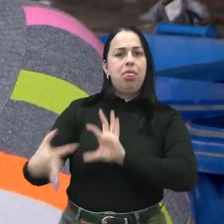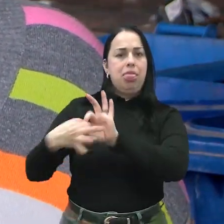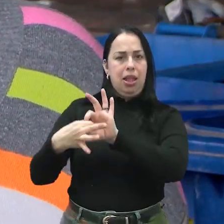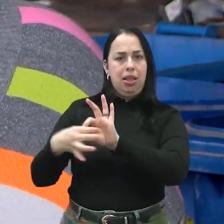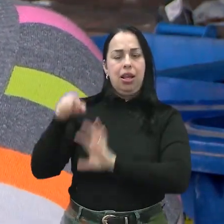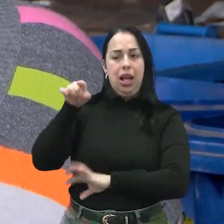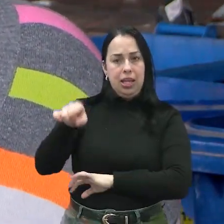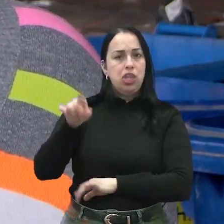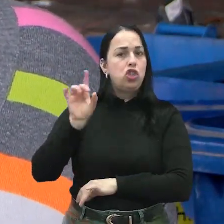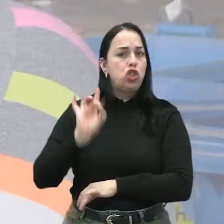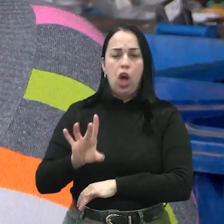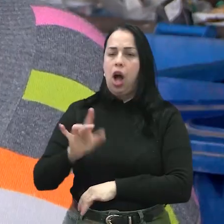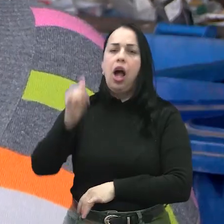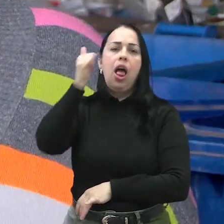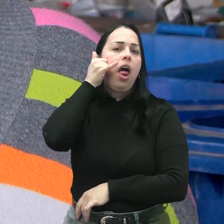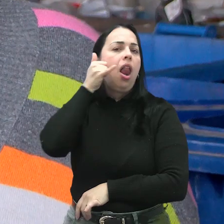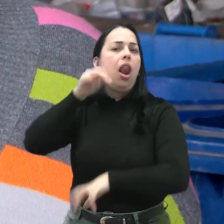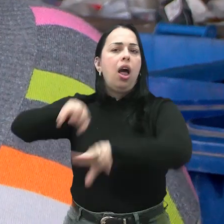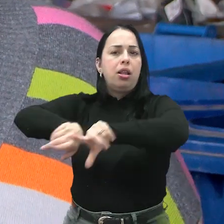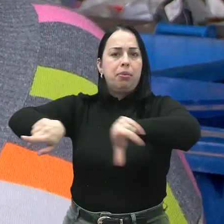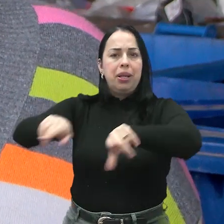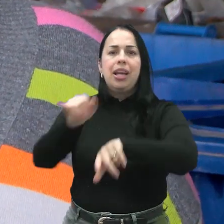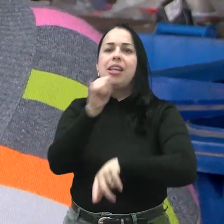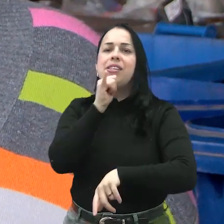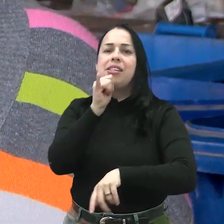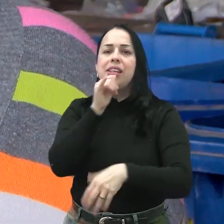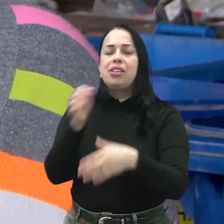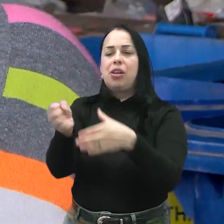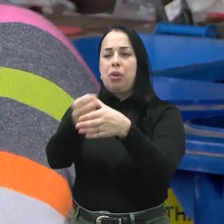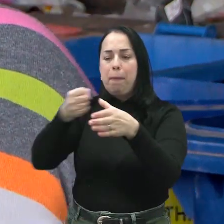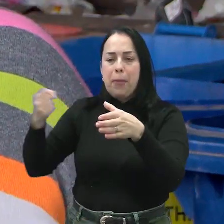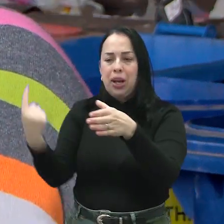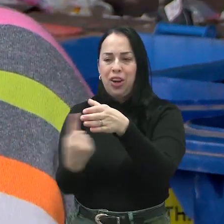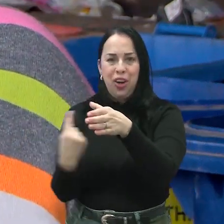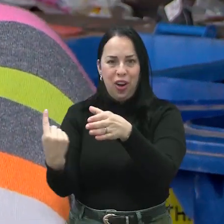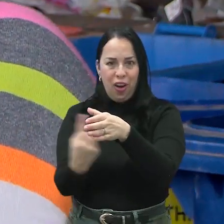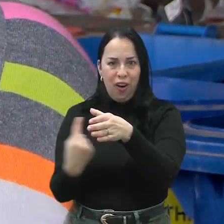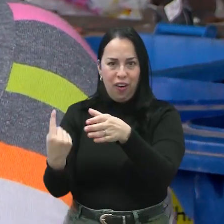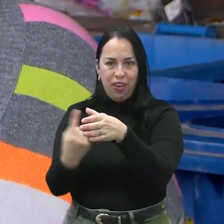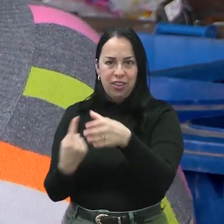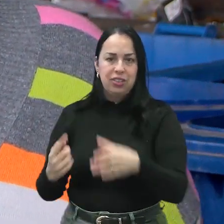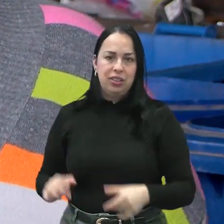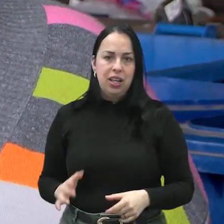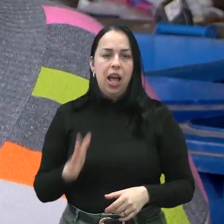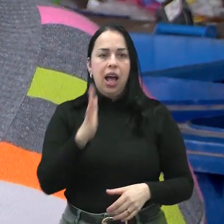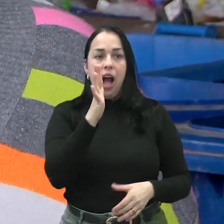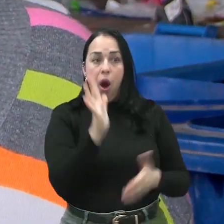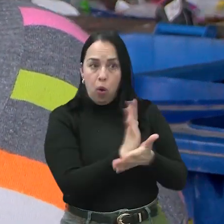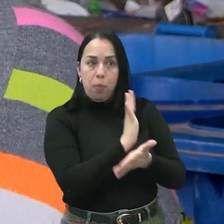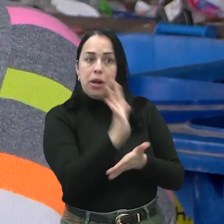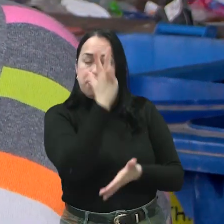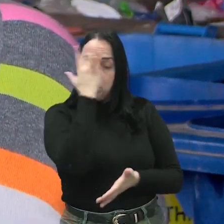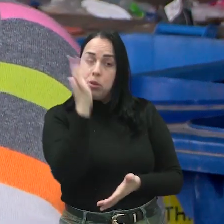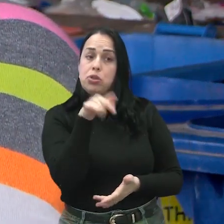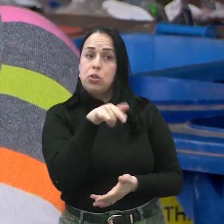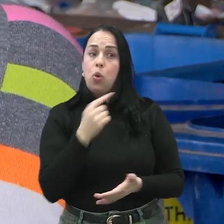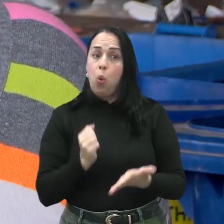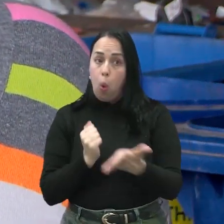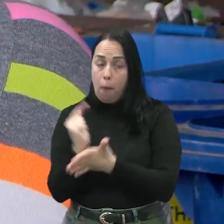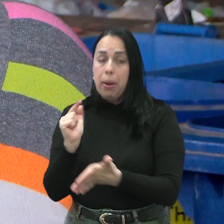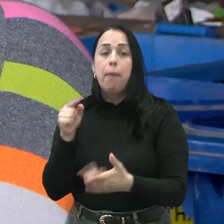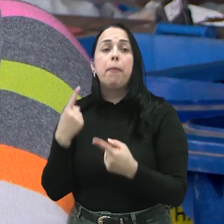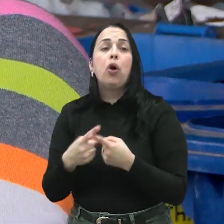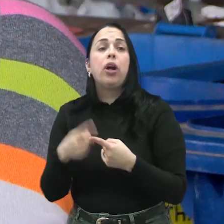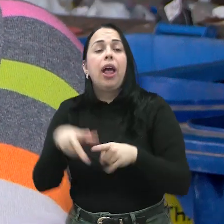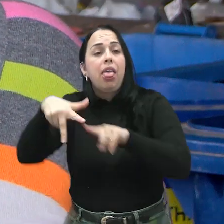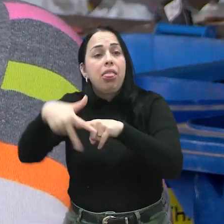mexe só com eletrônico. Os micro-ondas a gente vende, que tem gente, compradores que conserta, né? E